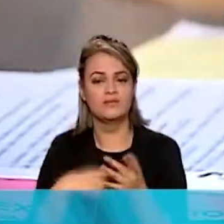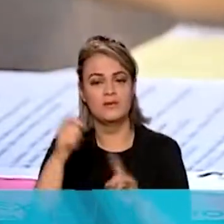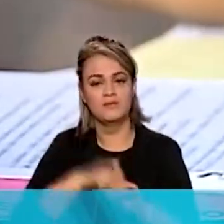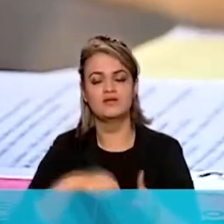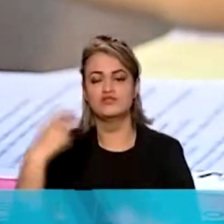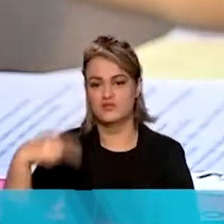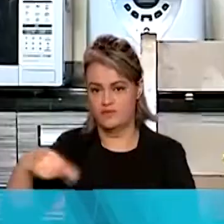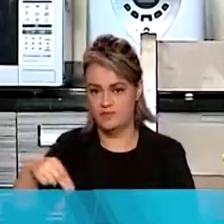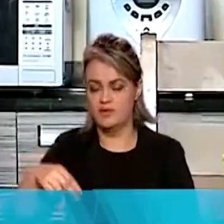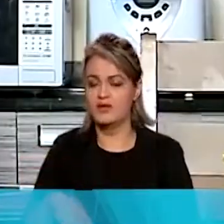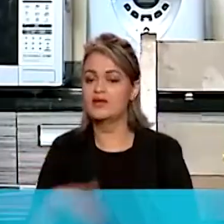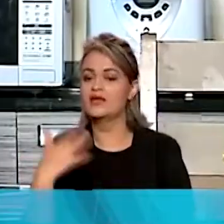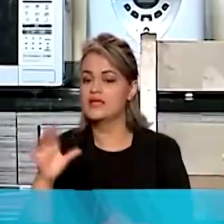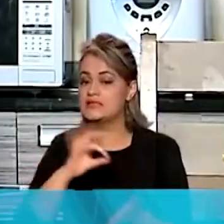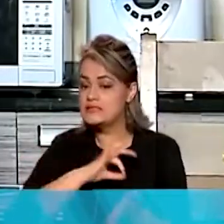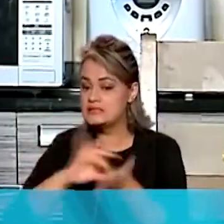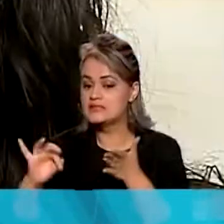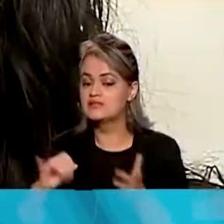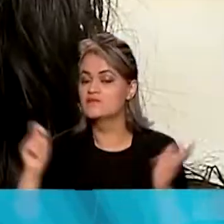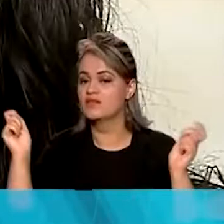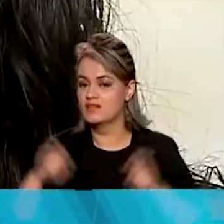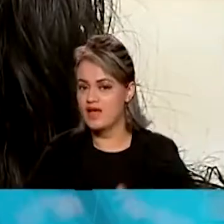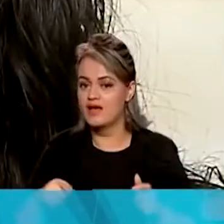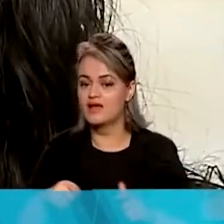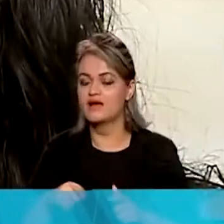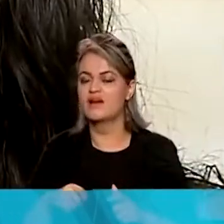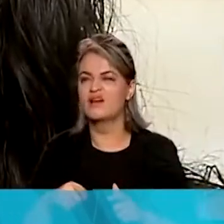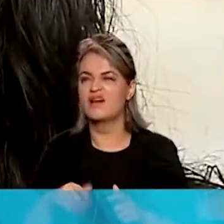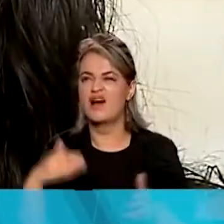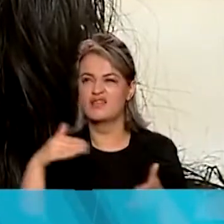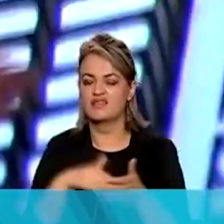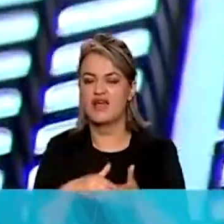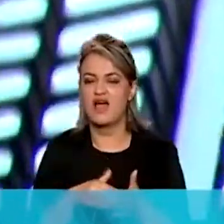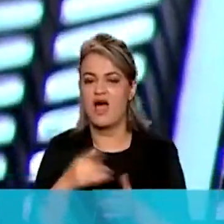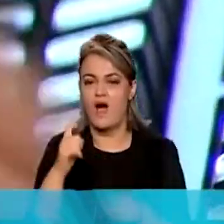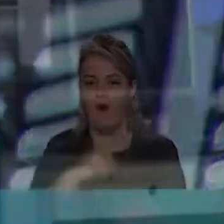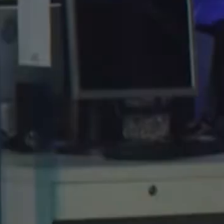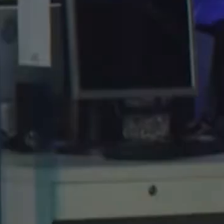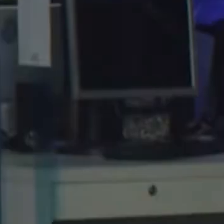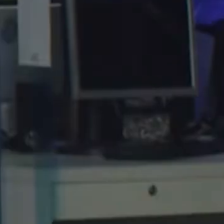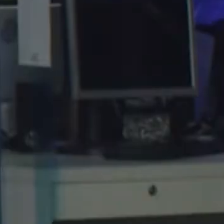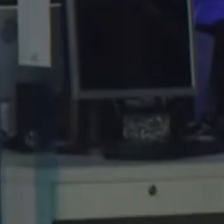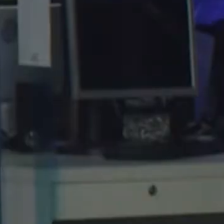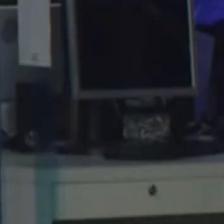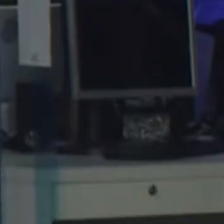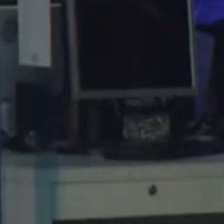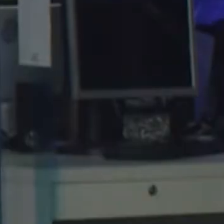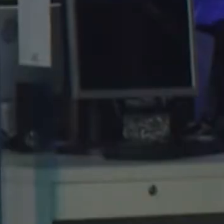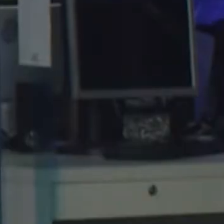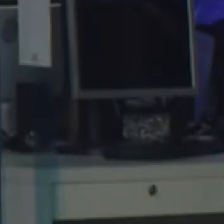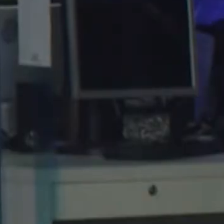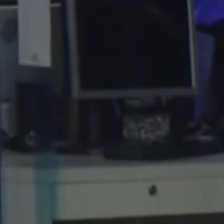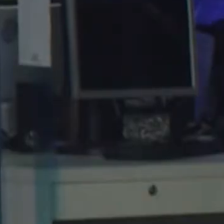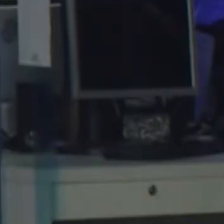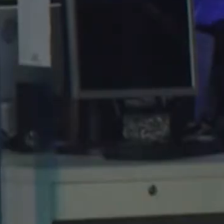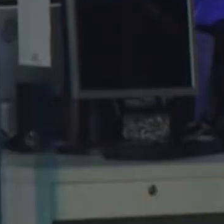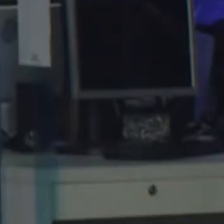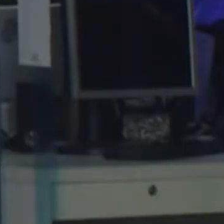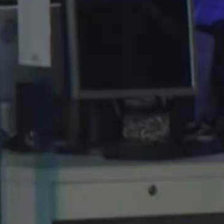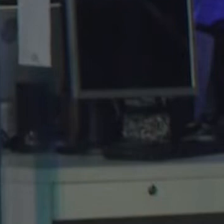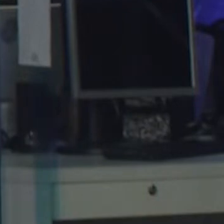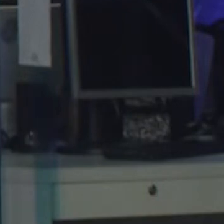Católica de Brasília e mestre em estatísticas a cidade de Brasília o PSB